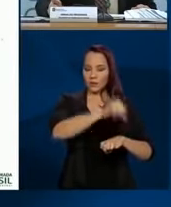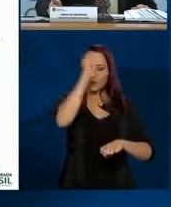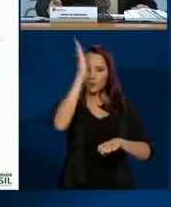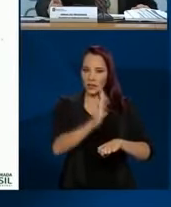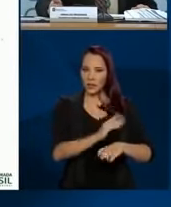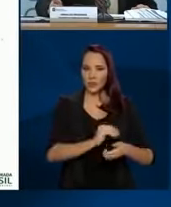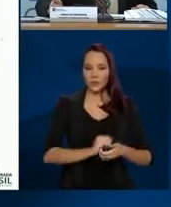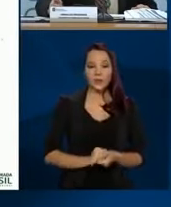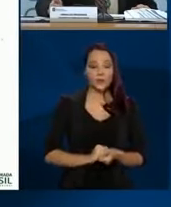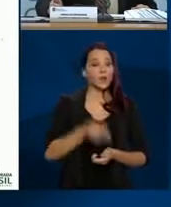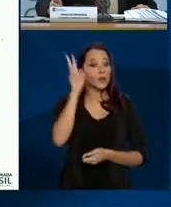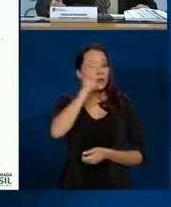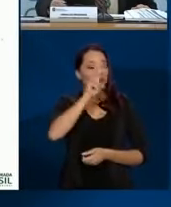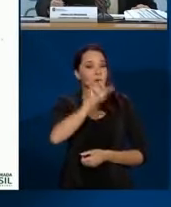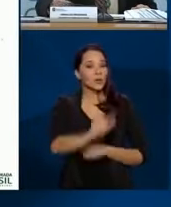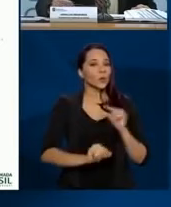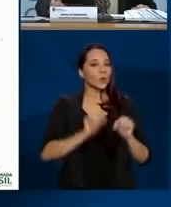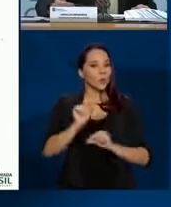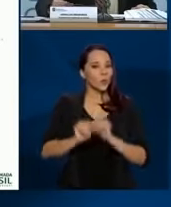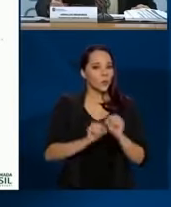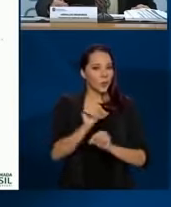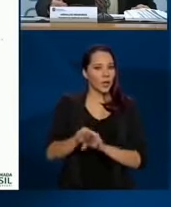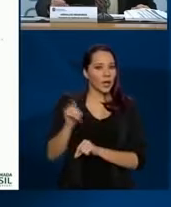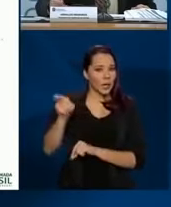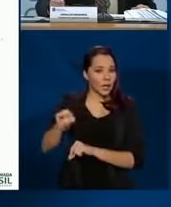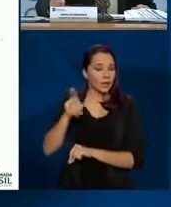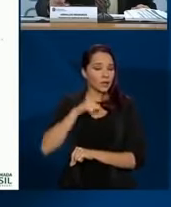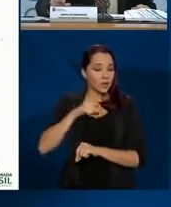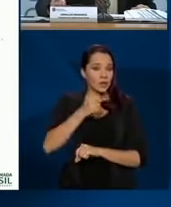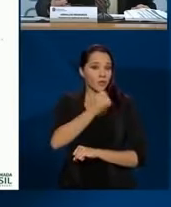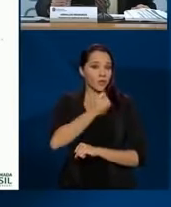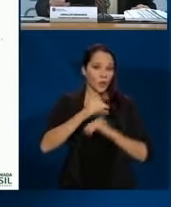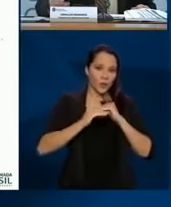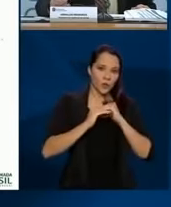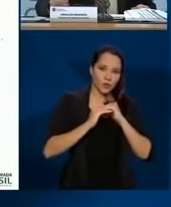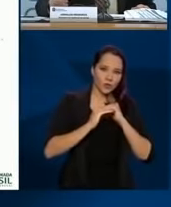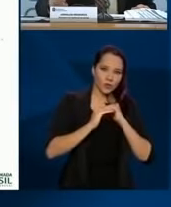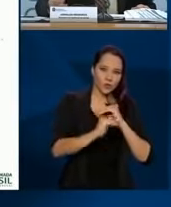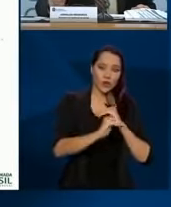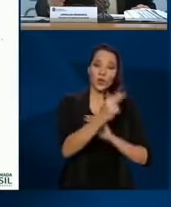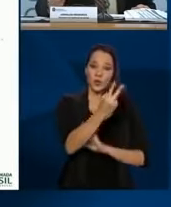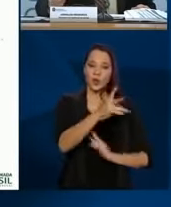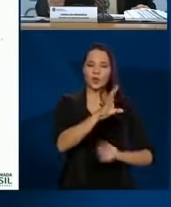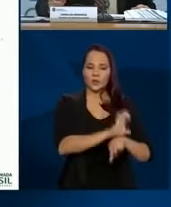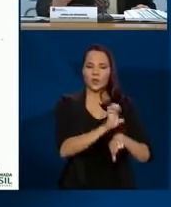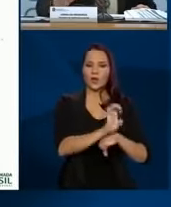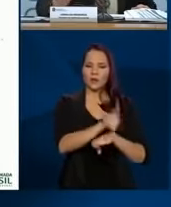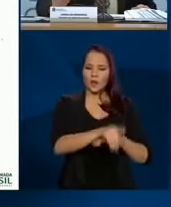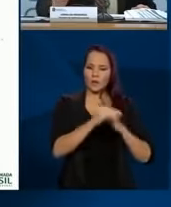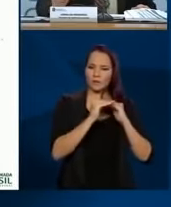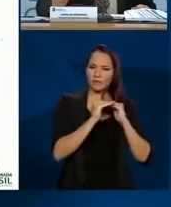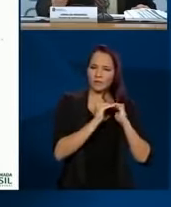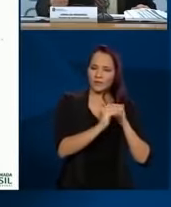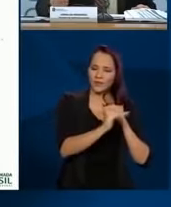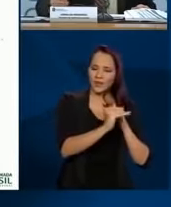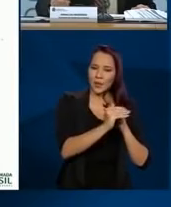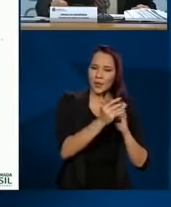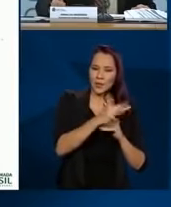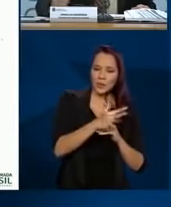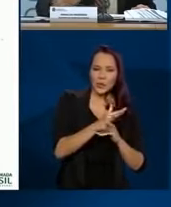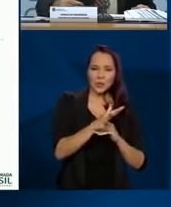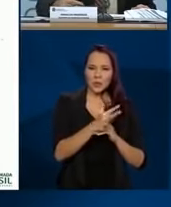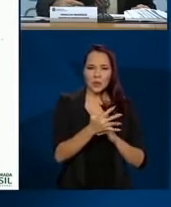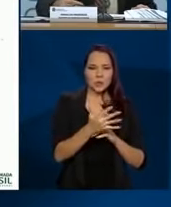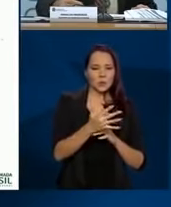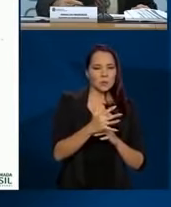federação, lembrando de que mesmo nesses que houve estabilização, na verdade 2 ainda é uma estabilização no intervalo de